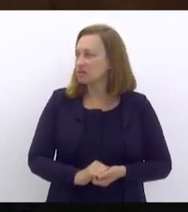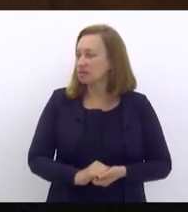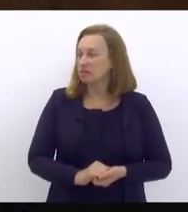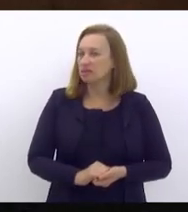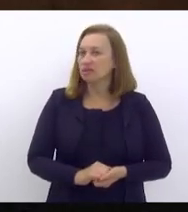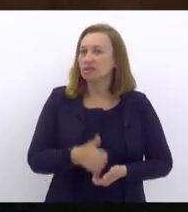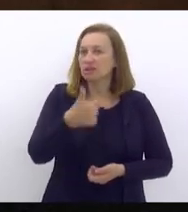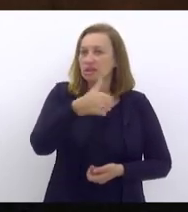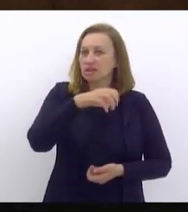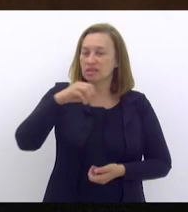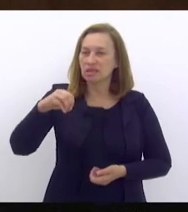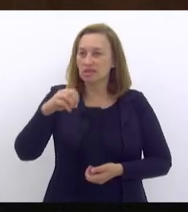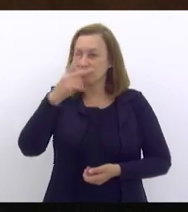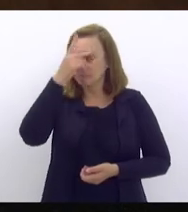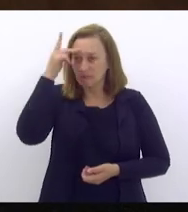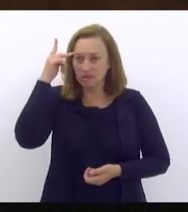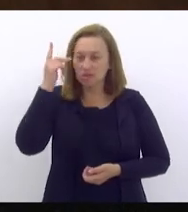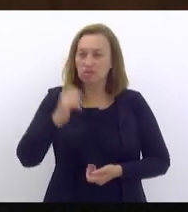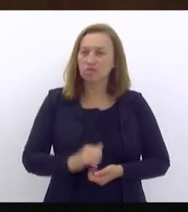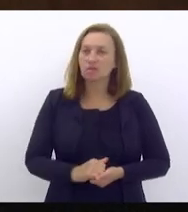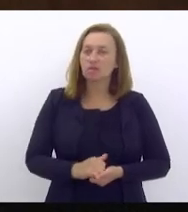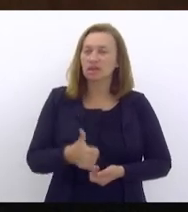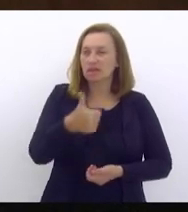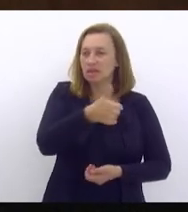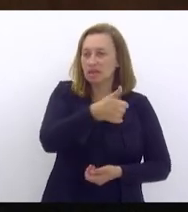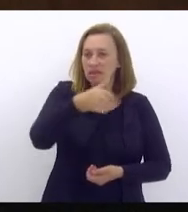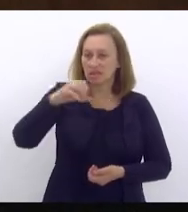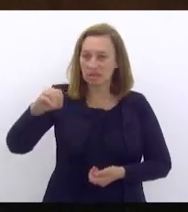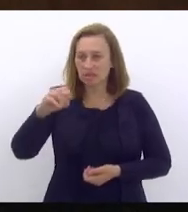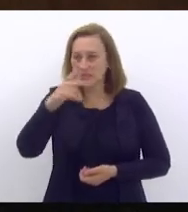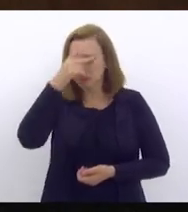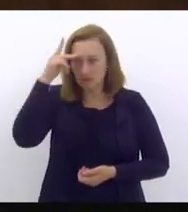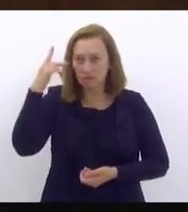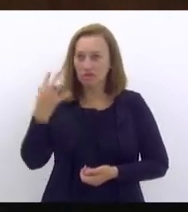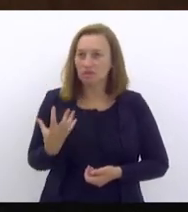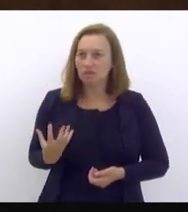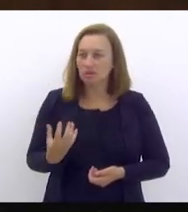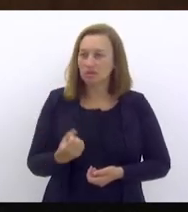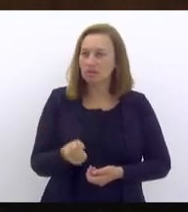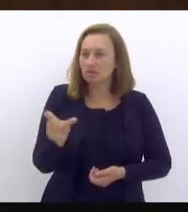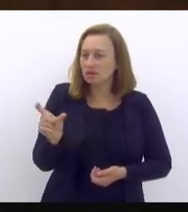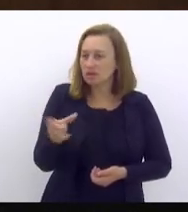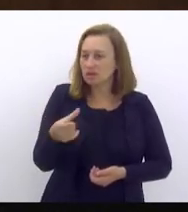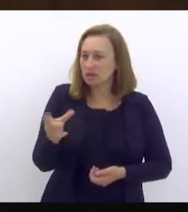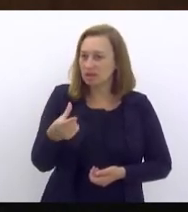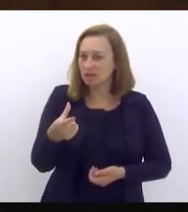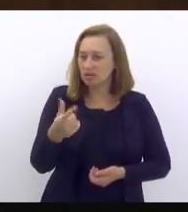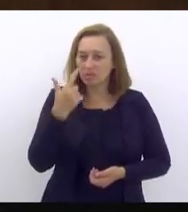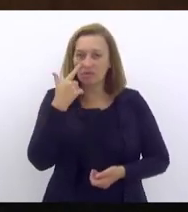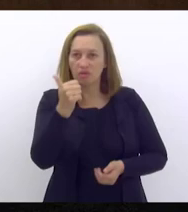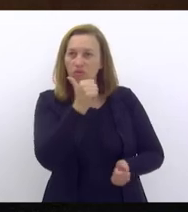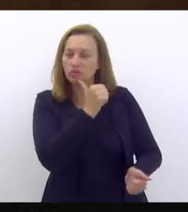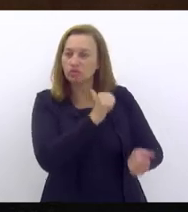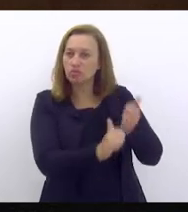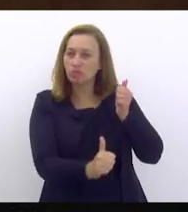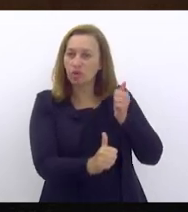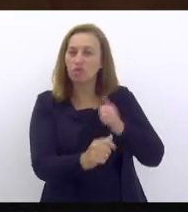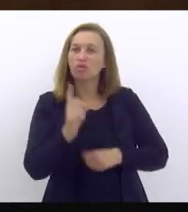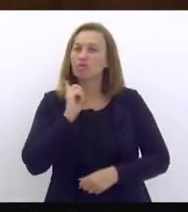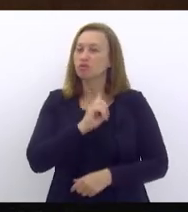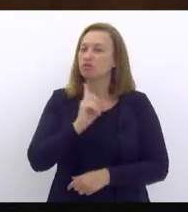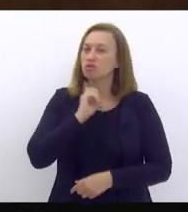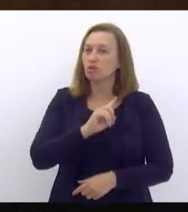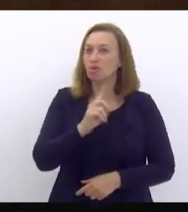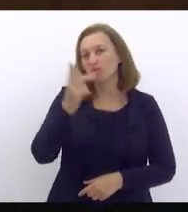100 pessoas, esses 100 torcedores, vão receber gratuitamente um